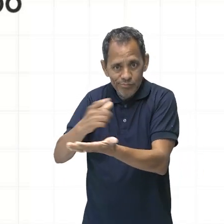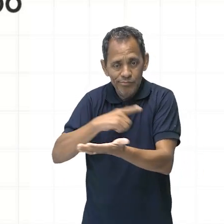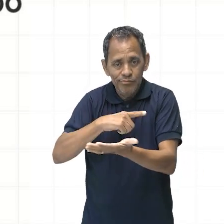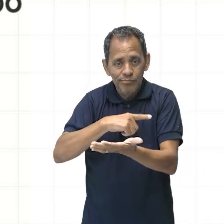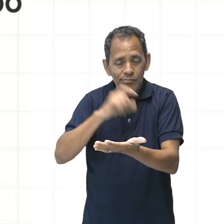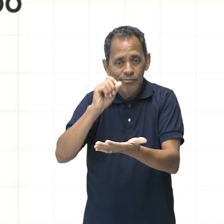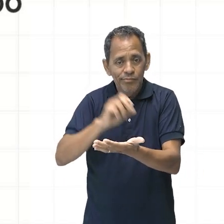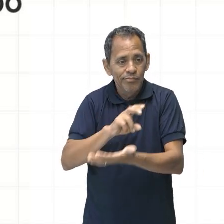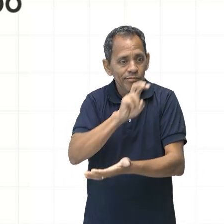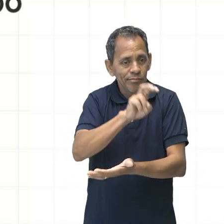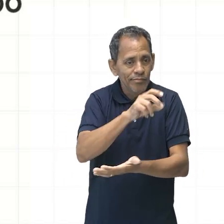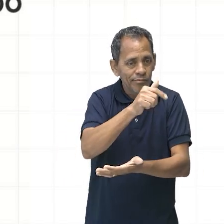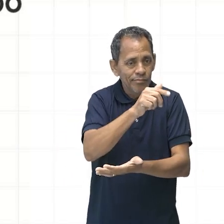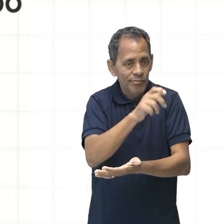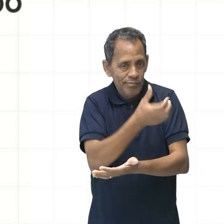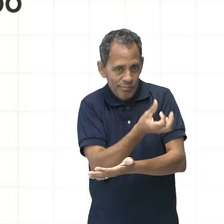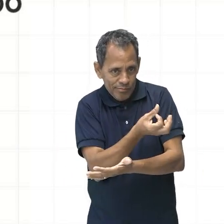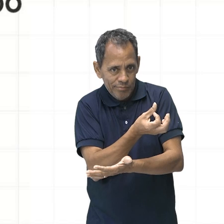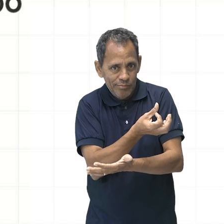a